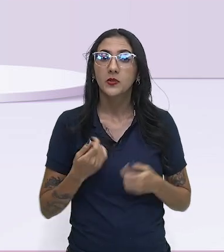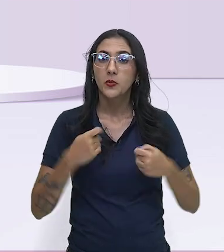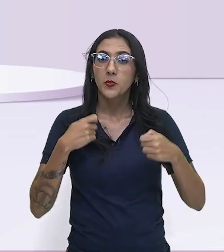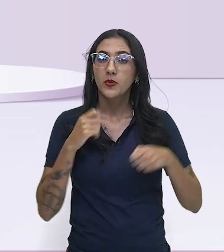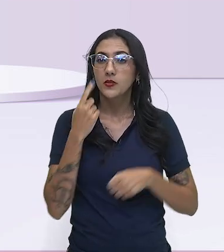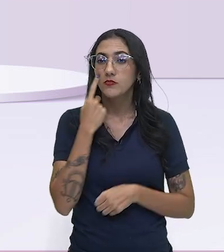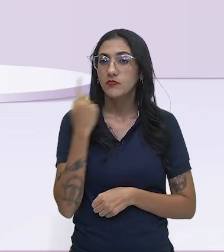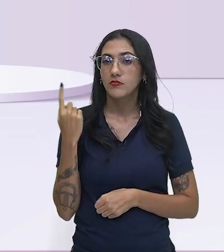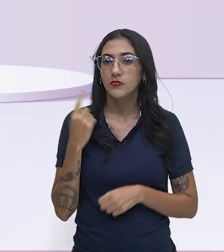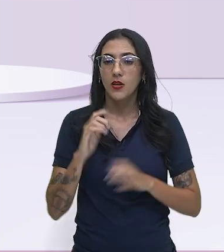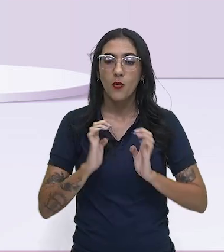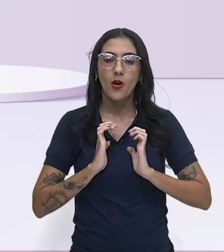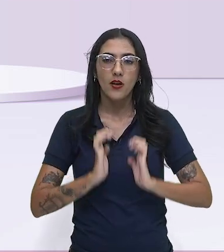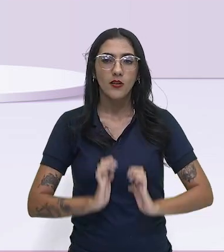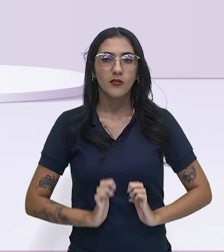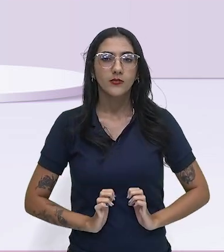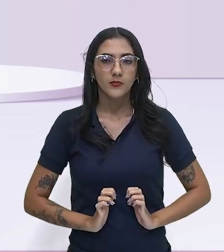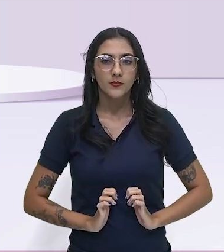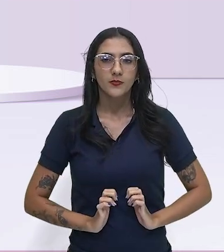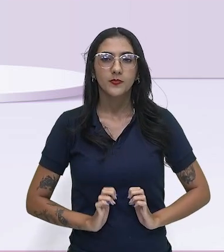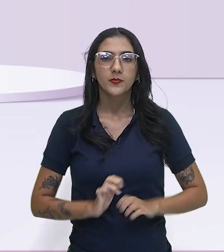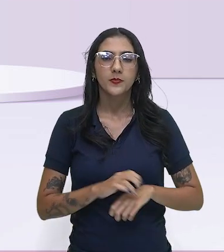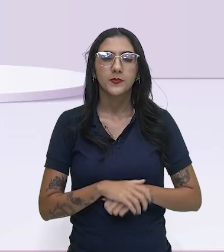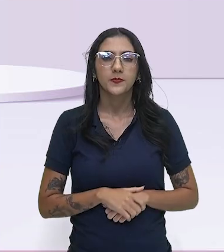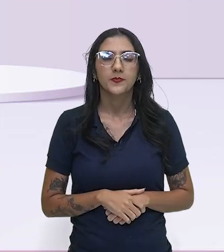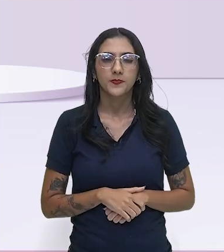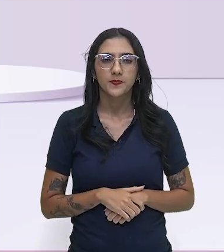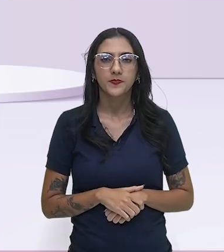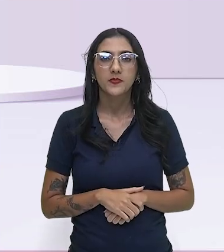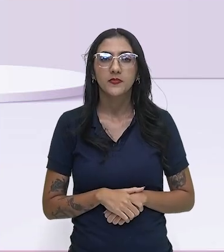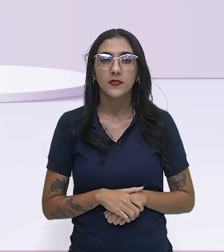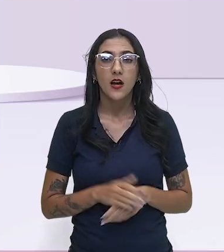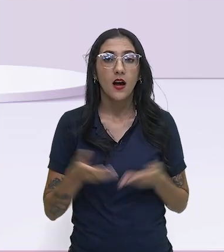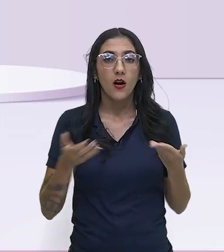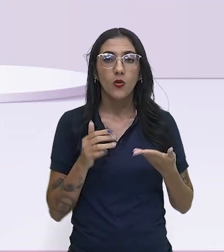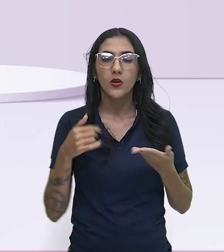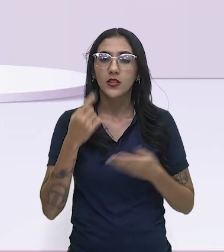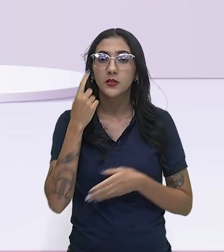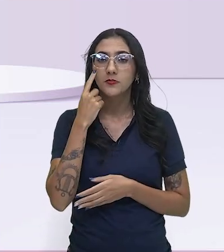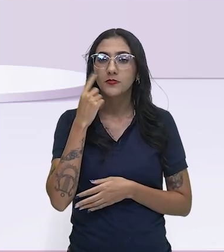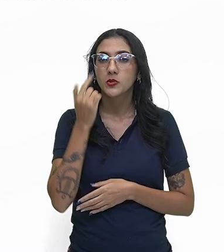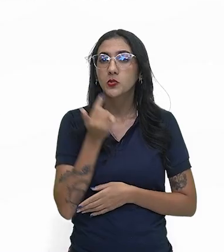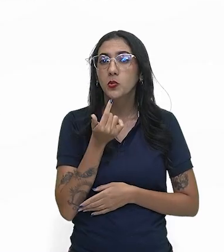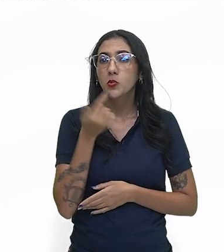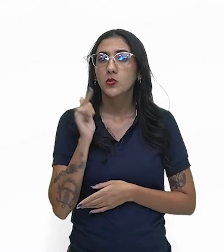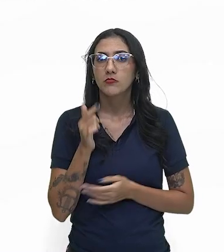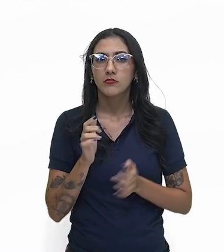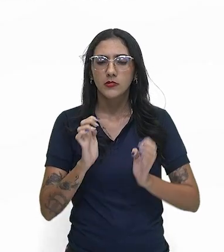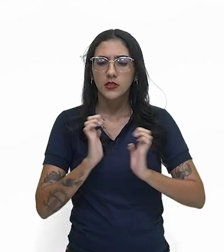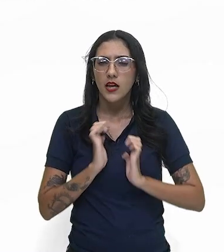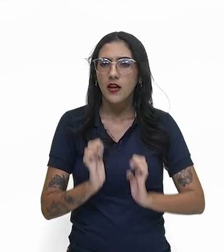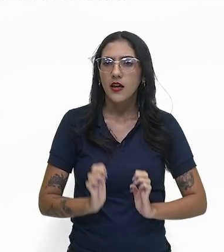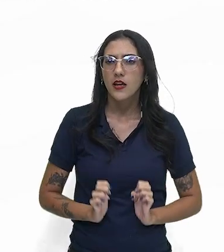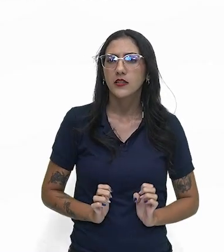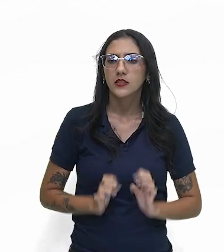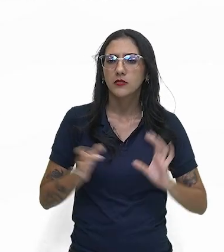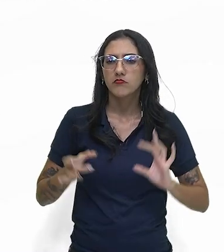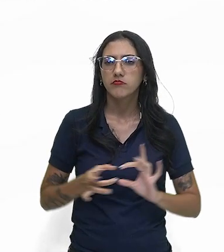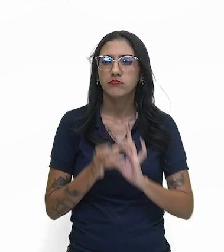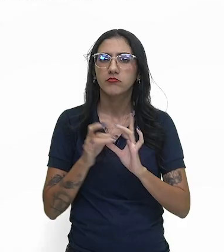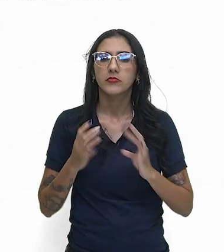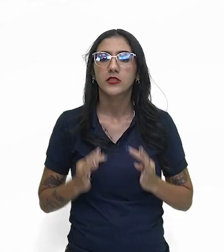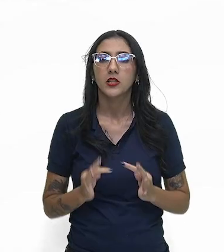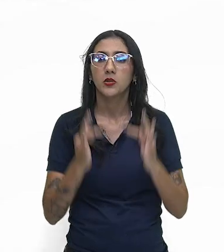para a questão da ética. E aqui nós pensamos no segundo ponto, ética tecnológica e acesso